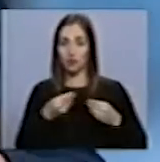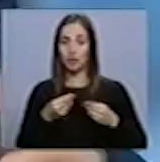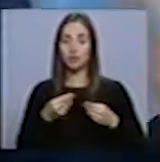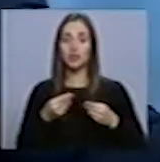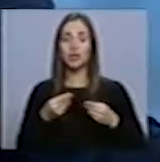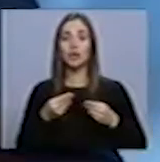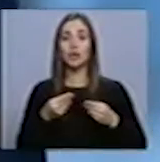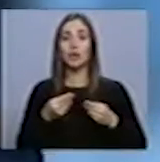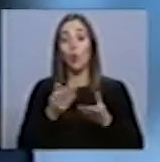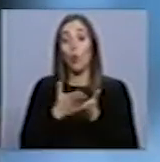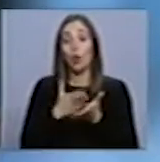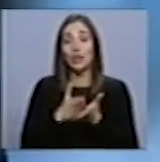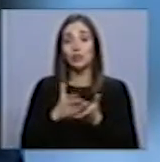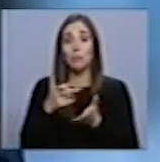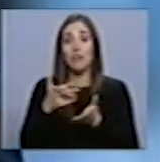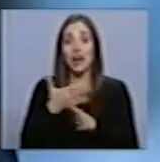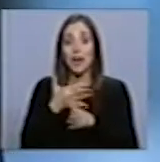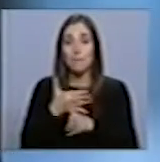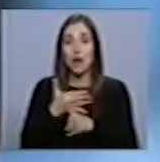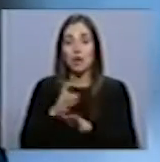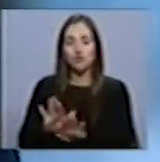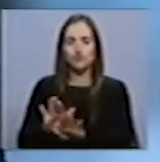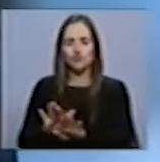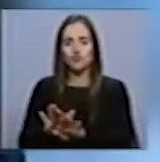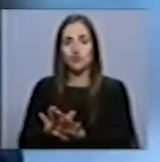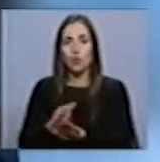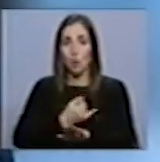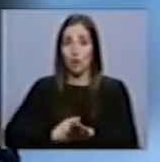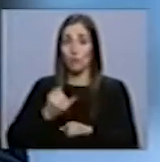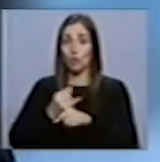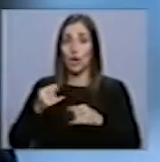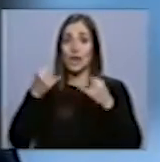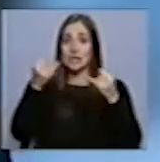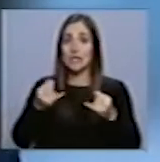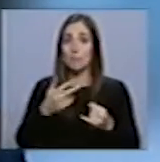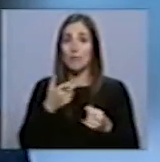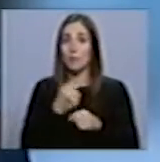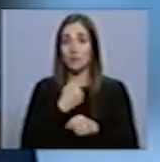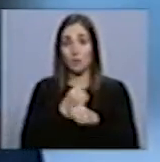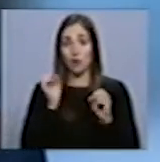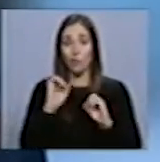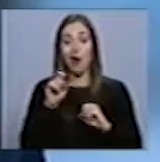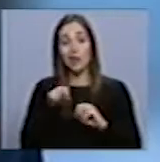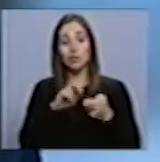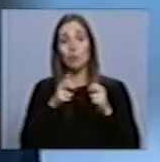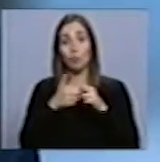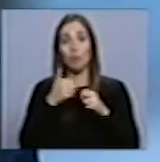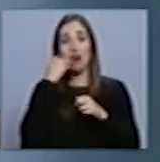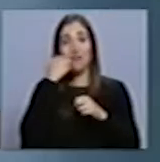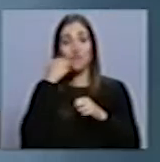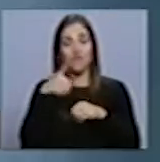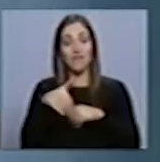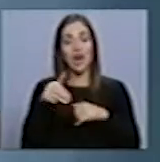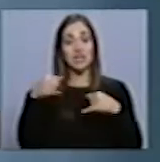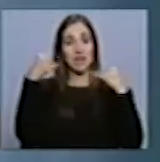nesta resta final da madeira queimava porque nós assim não vamos de maneira para trabalhar e esse é o grande drama que nós vamos ter a situação esta que nós